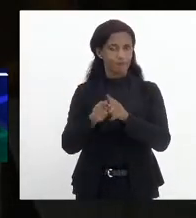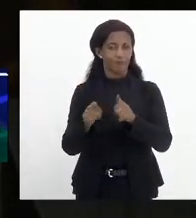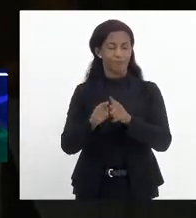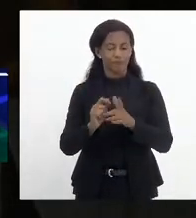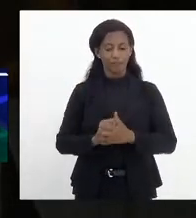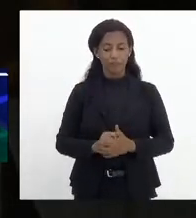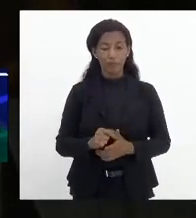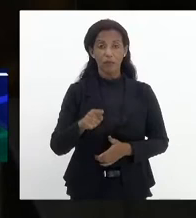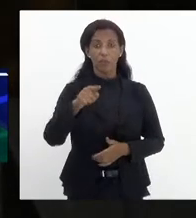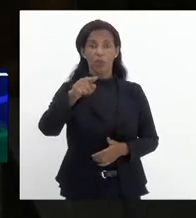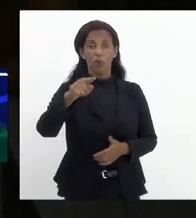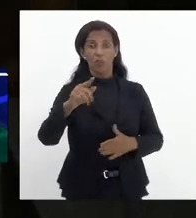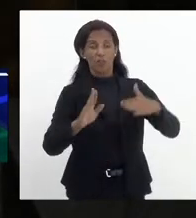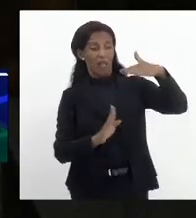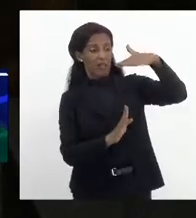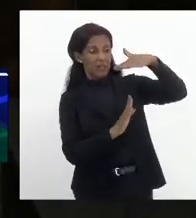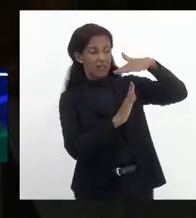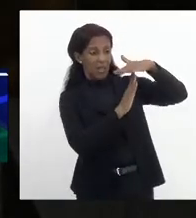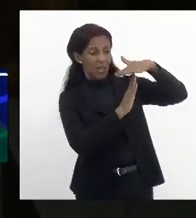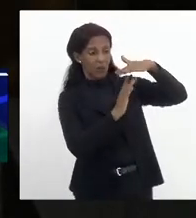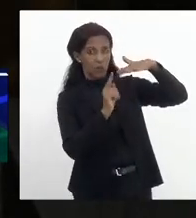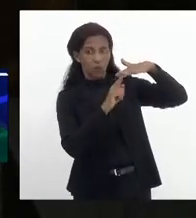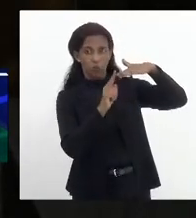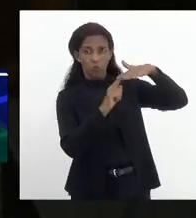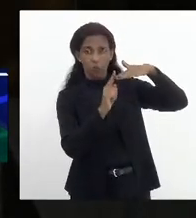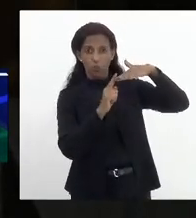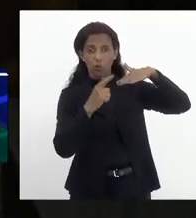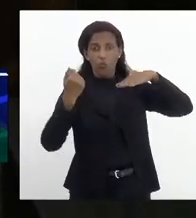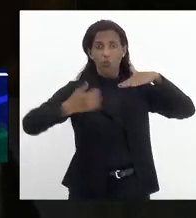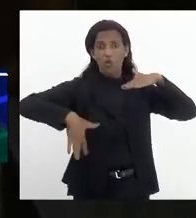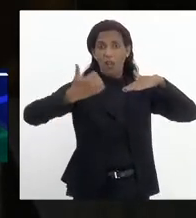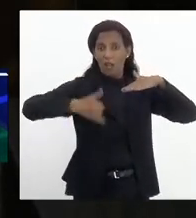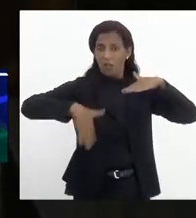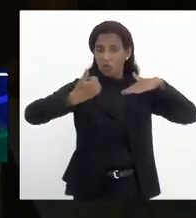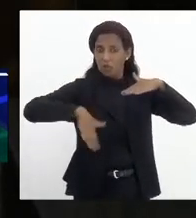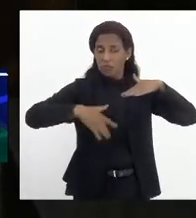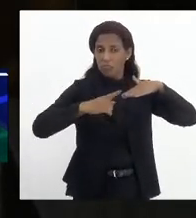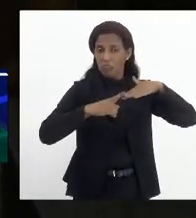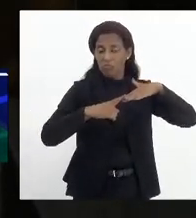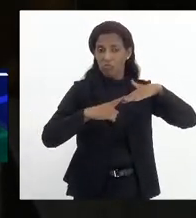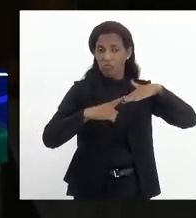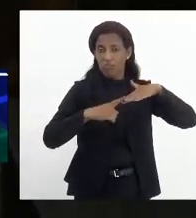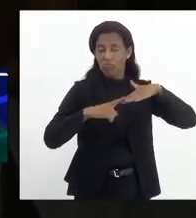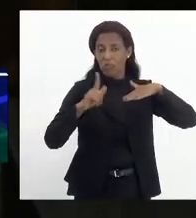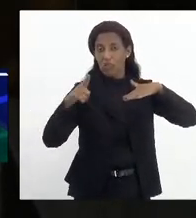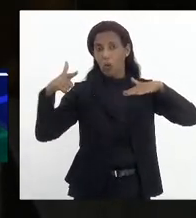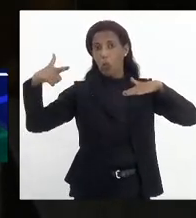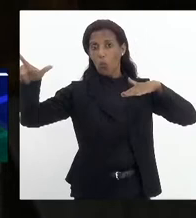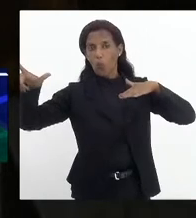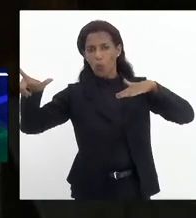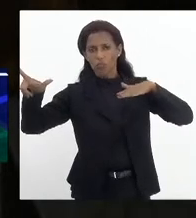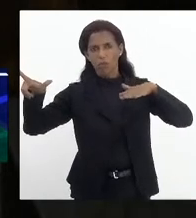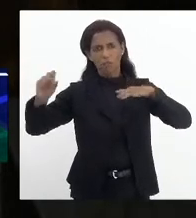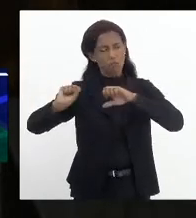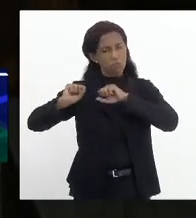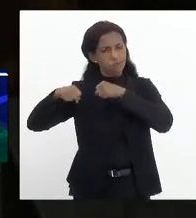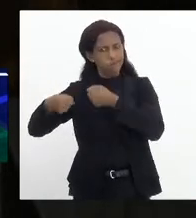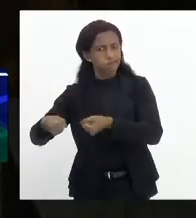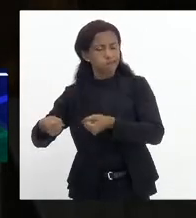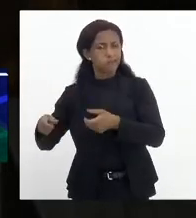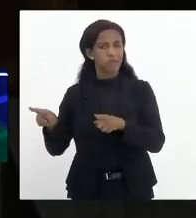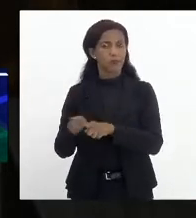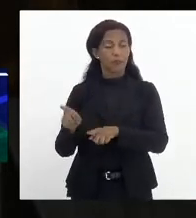Você vai ter o teto do gasto das despesas primárias. Então, é uma outra luta